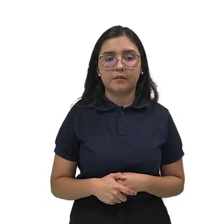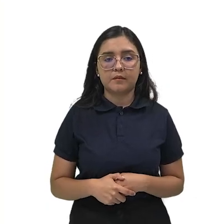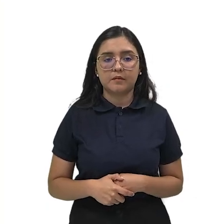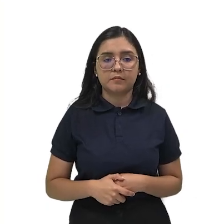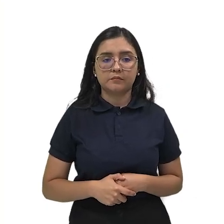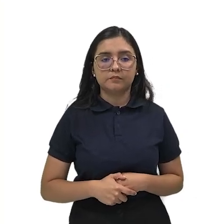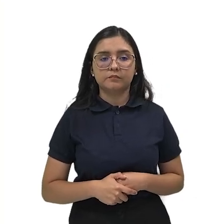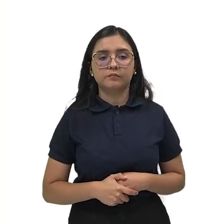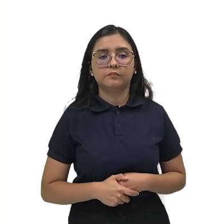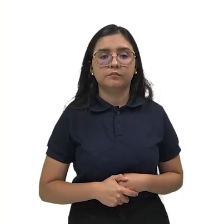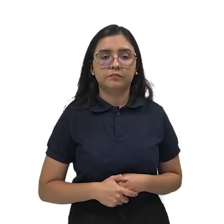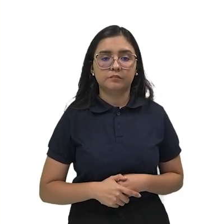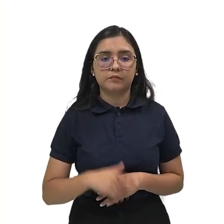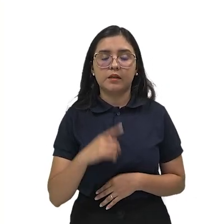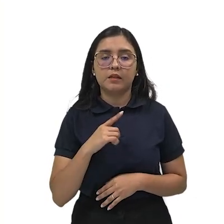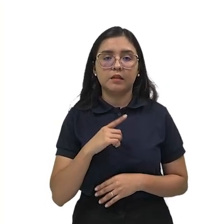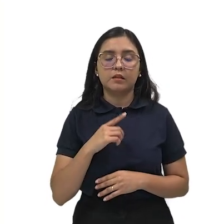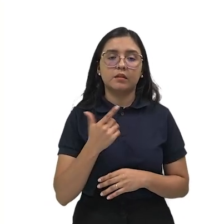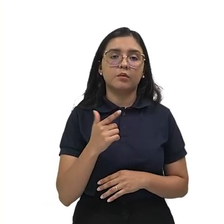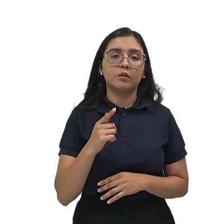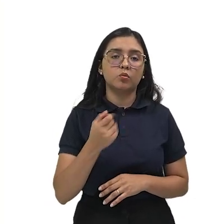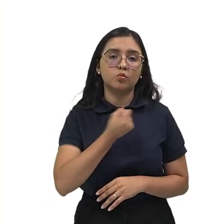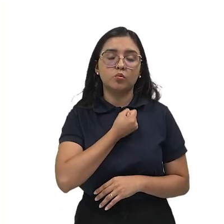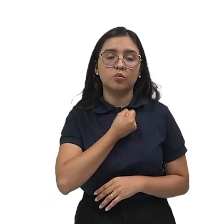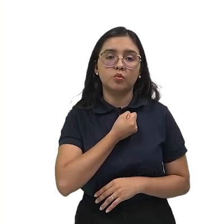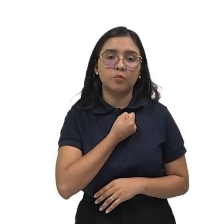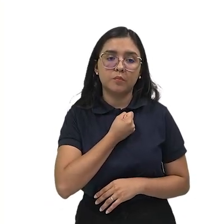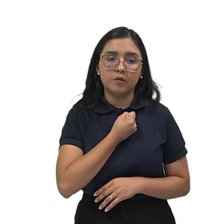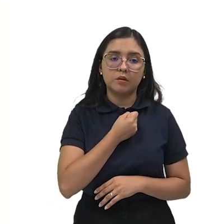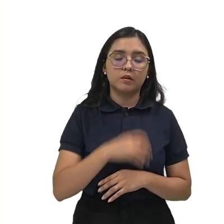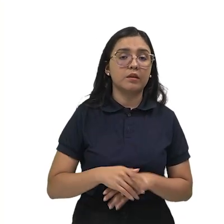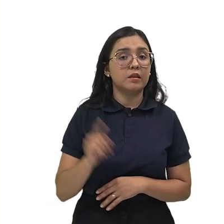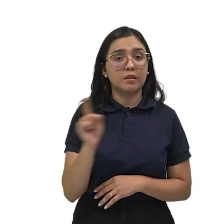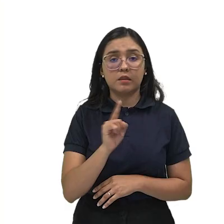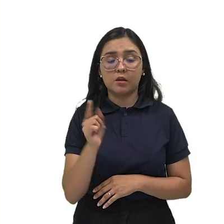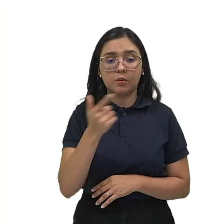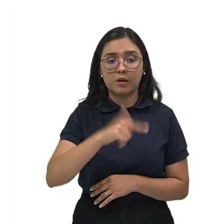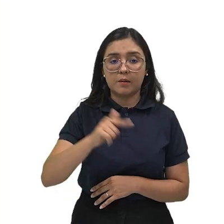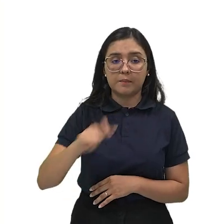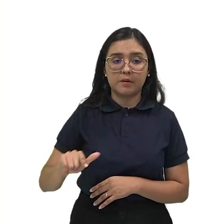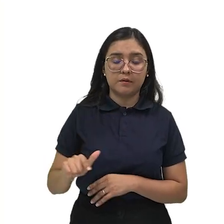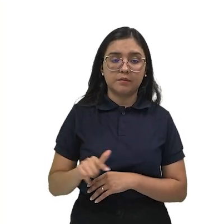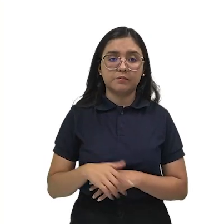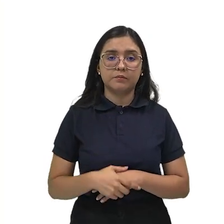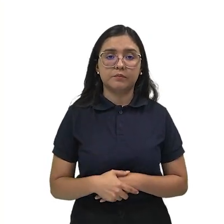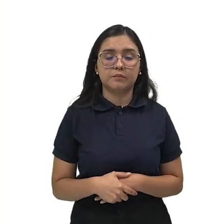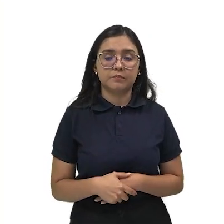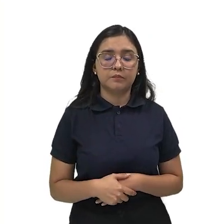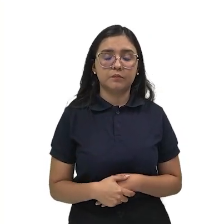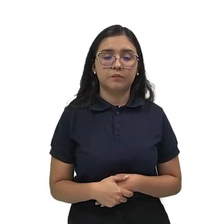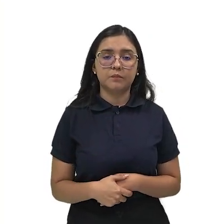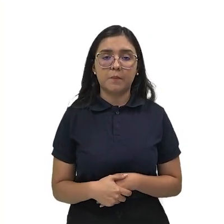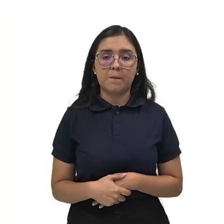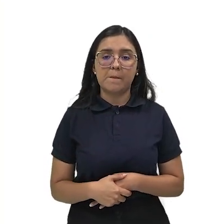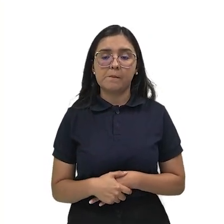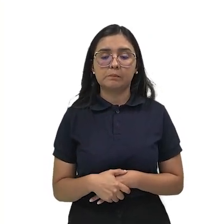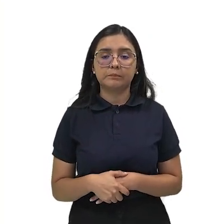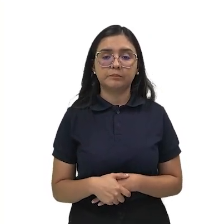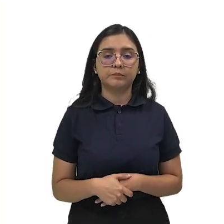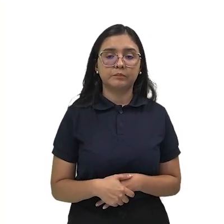tem o antiperíodo, que é aquele número que não se repete,